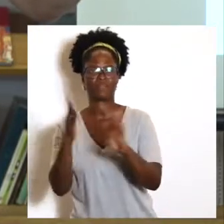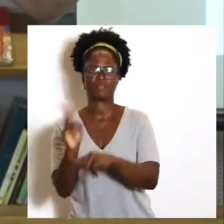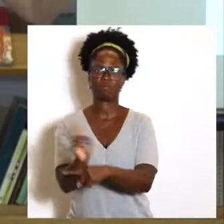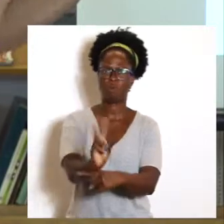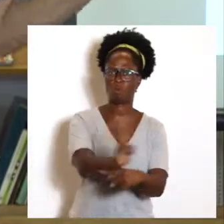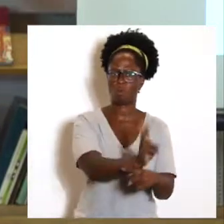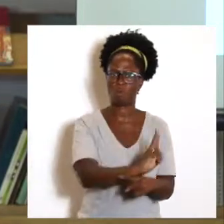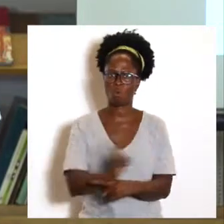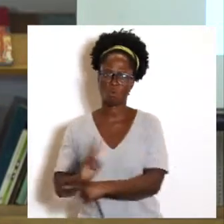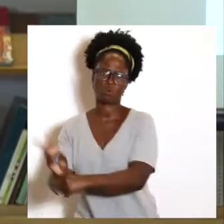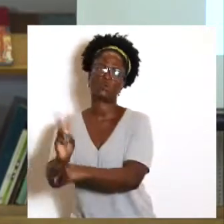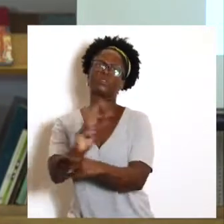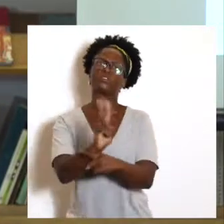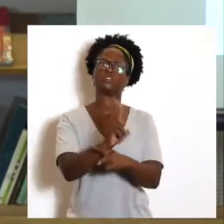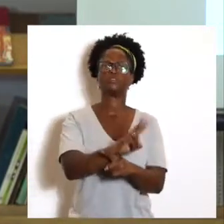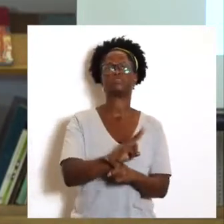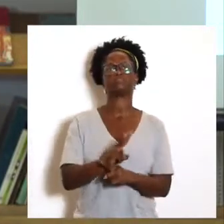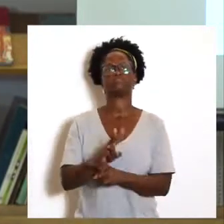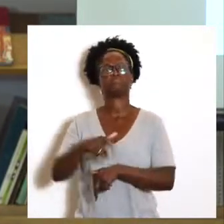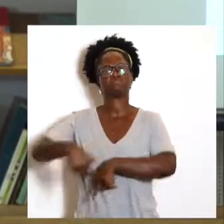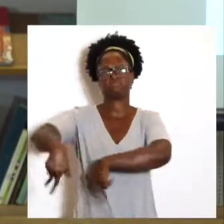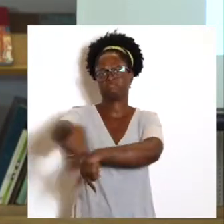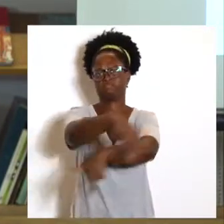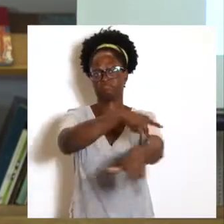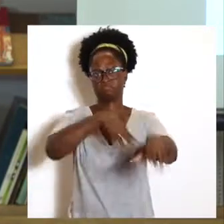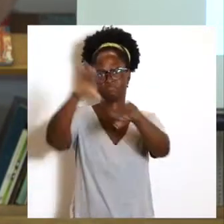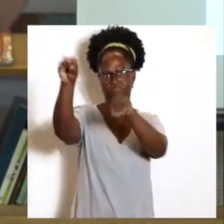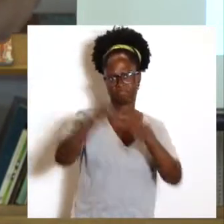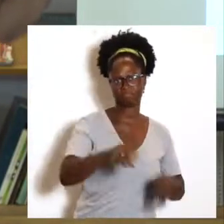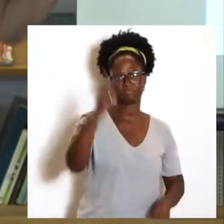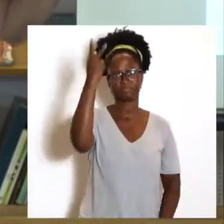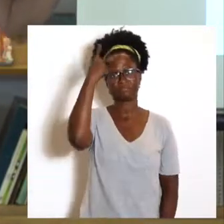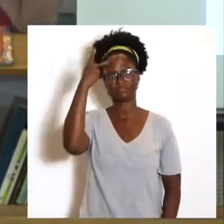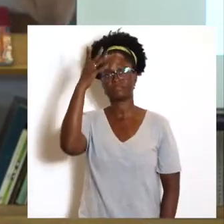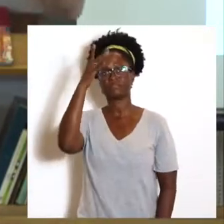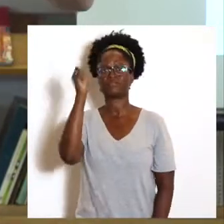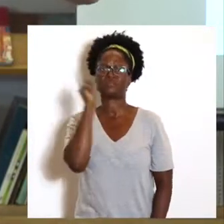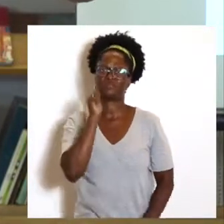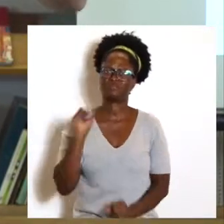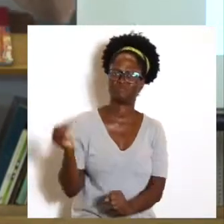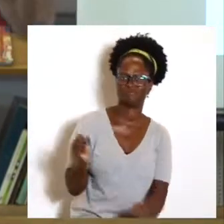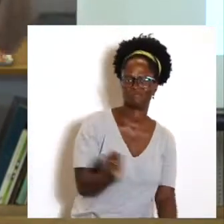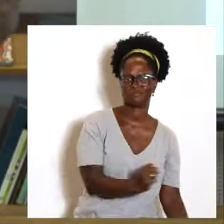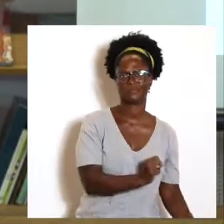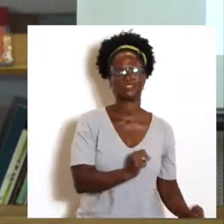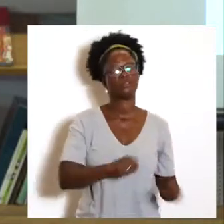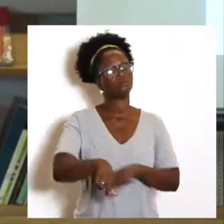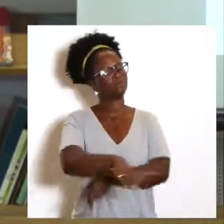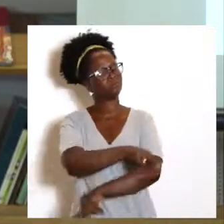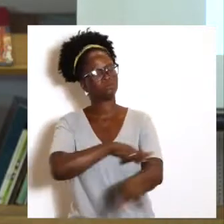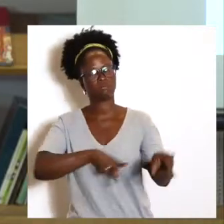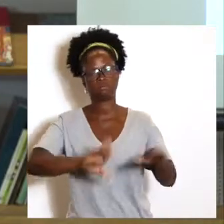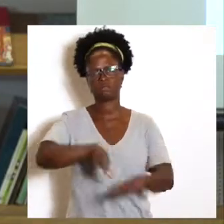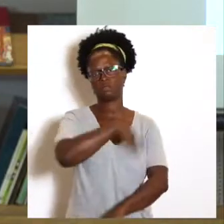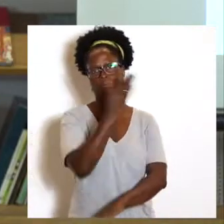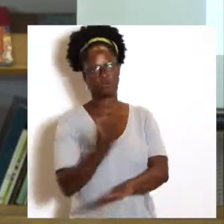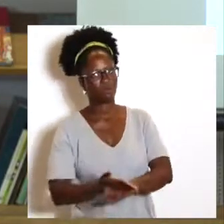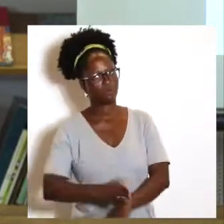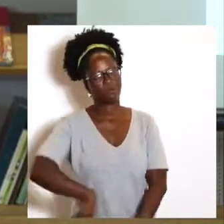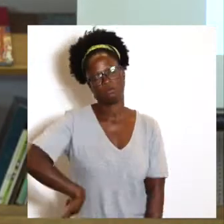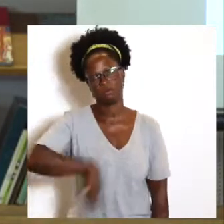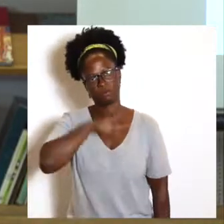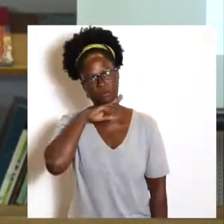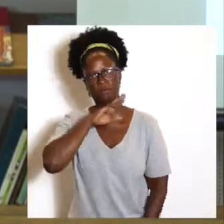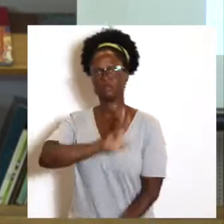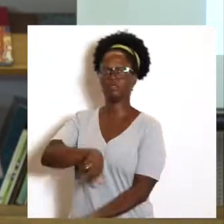edifícios nordestinos migrantes em são paulo dona de casa várias atividades ao final desse dia esse